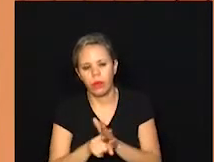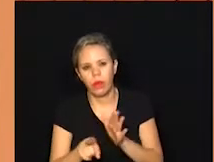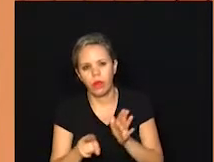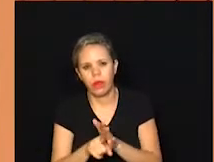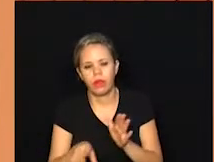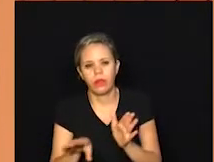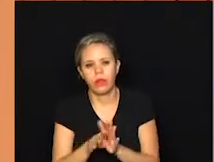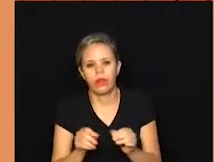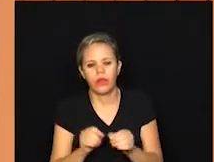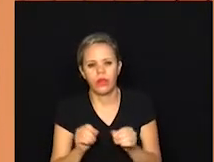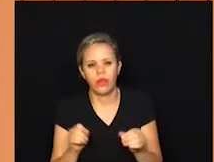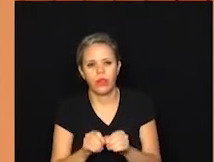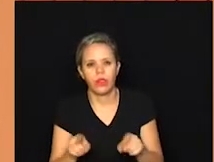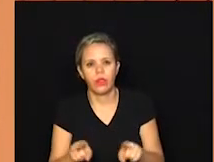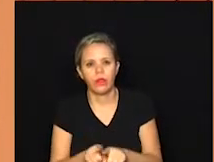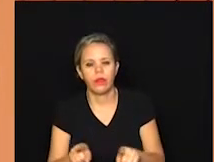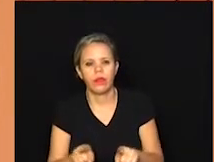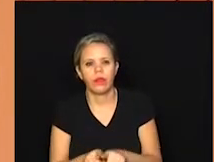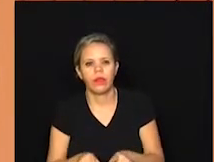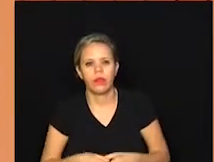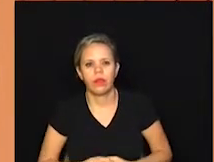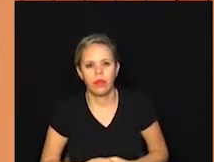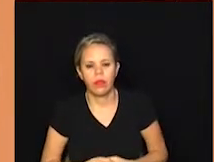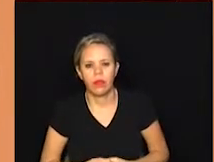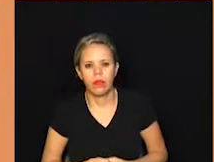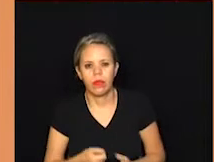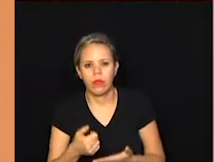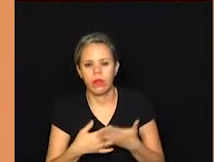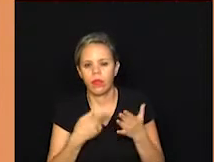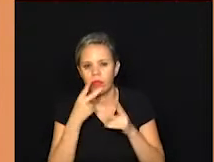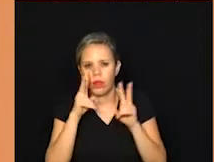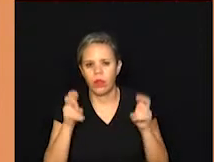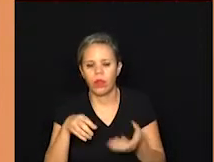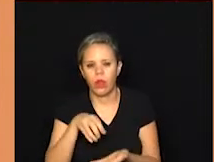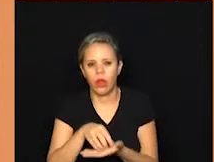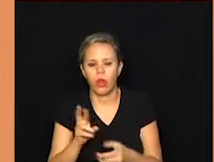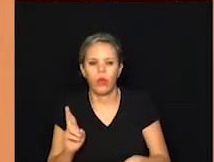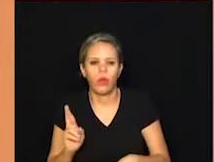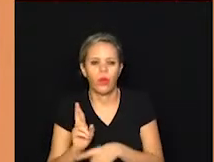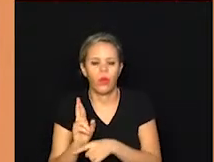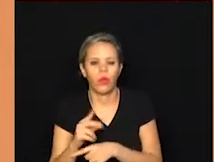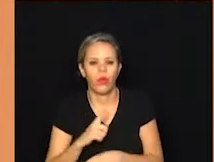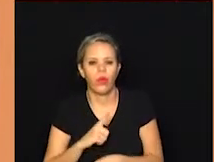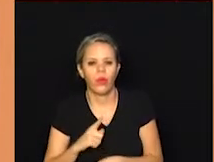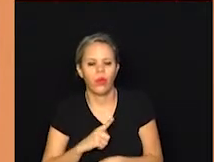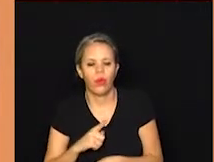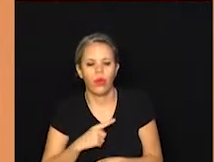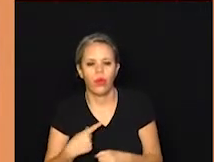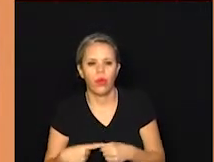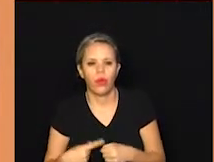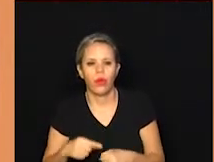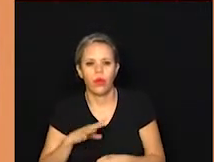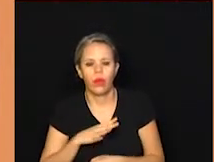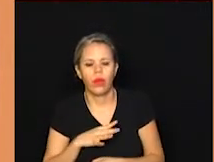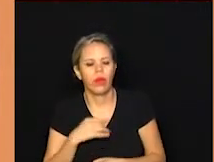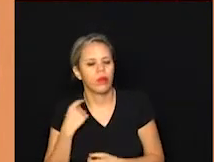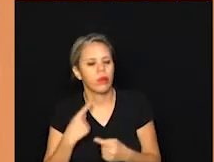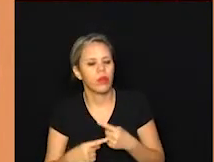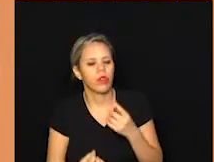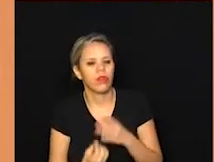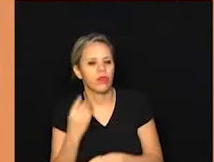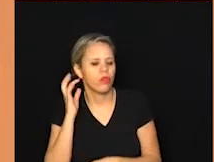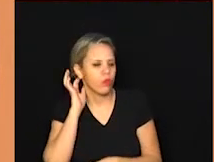foram feitas, mas também para comentar um pouquinho sobre o centro de referência que a gente tem no município, né? Porque